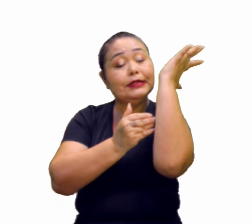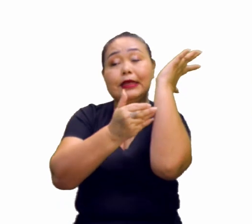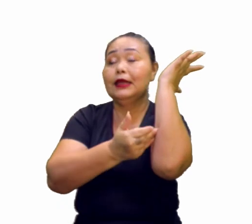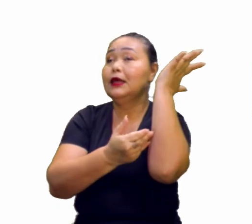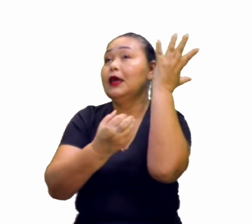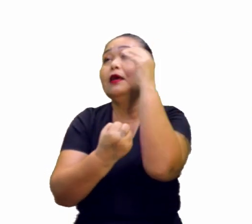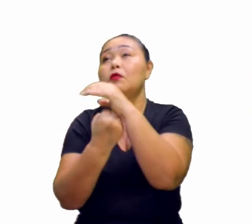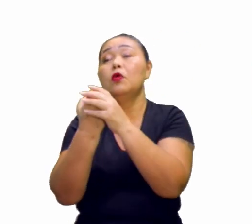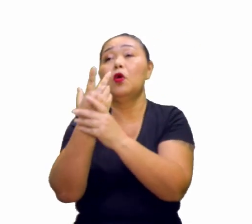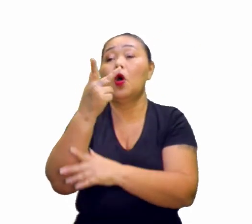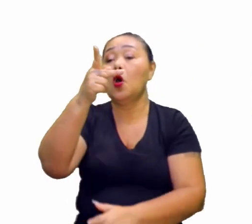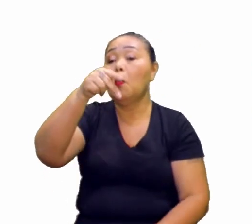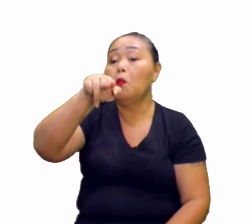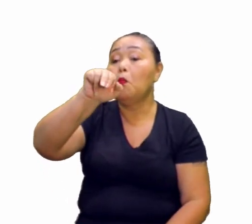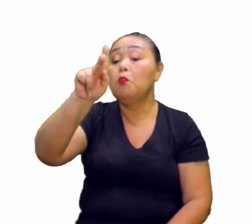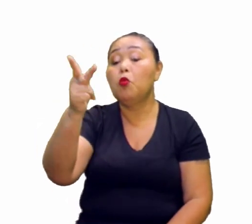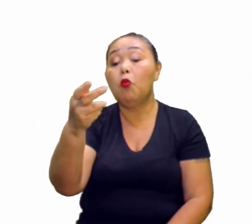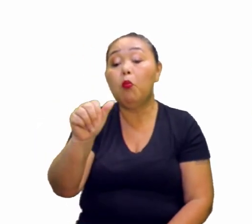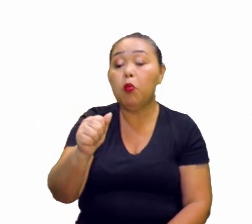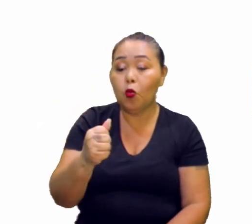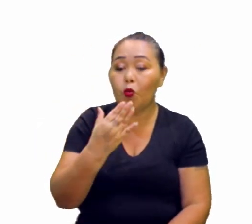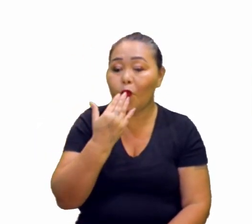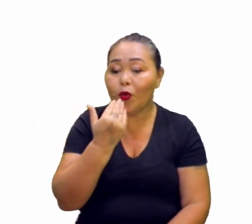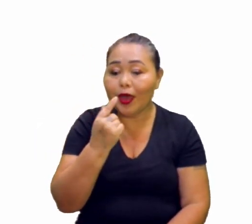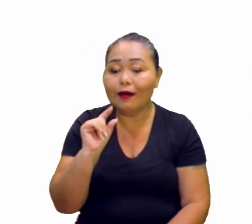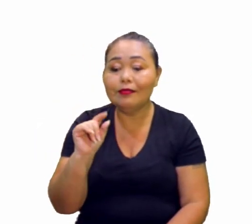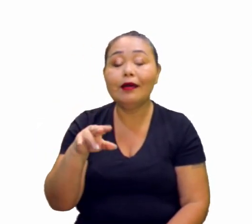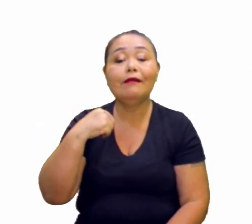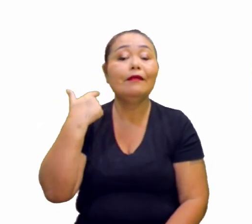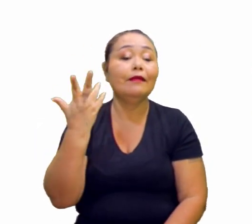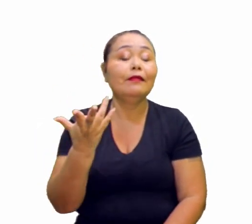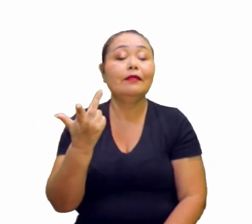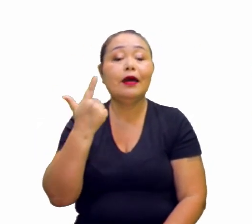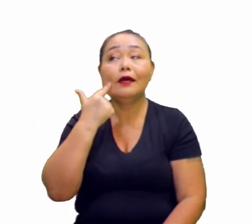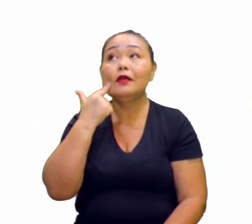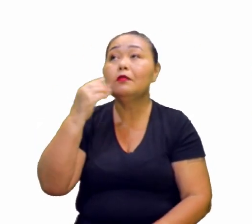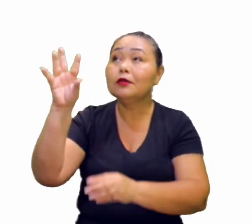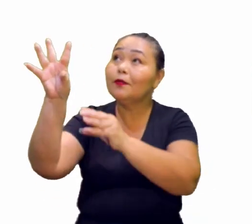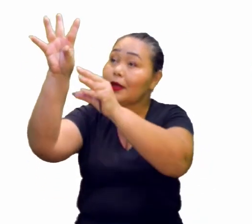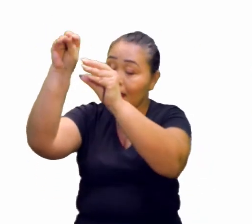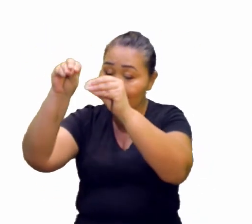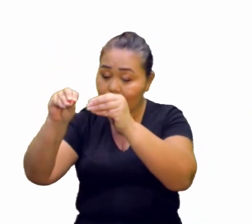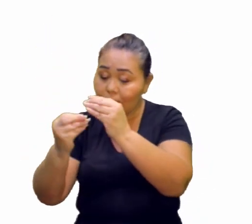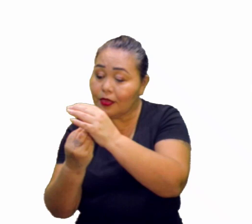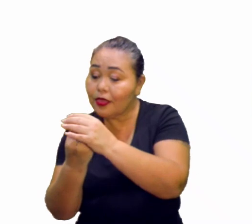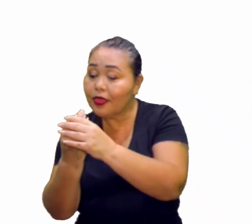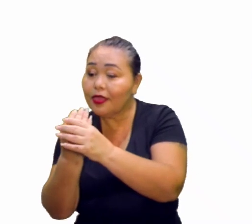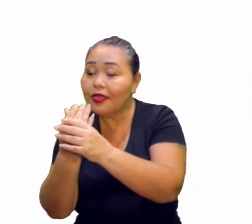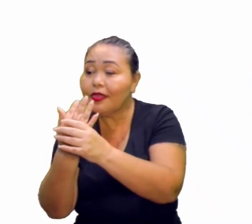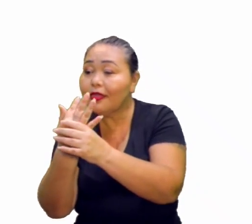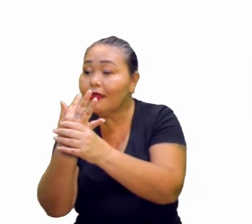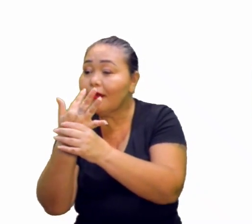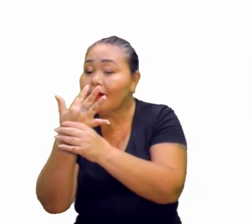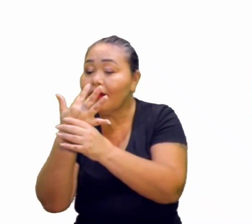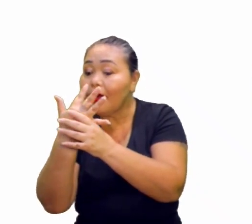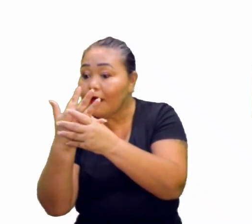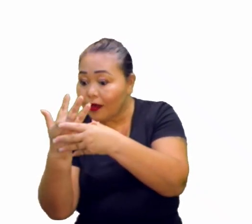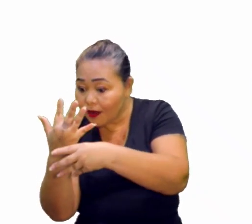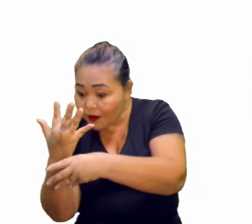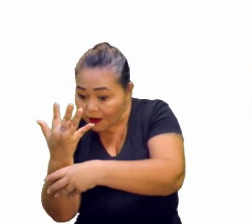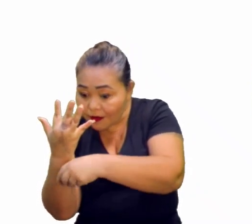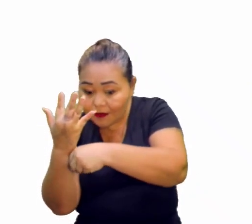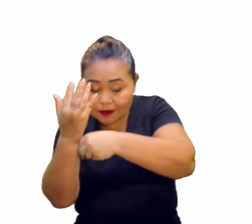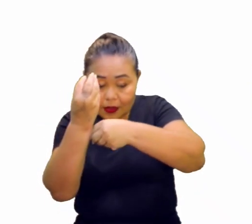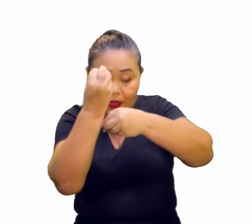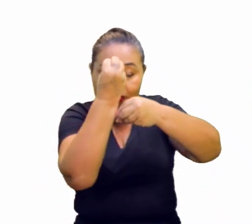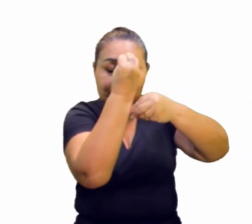Então, eu posso utilizá-las, posso começar a fazer a muda, né? Enfim. Então, tem que ver a dinâmica aí